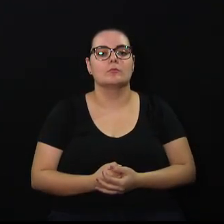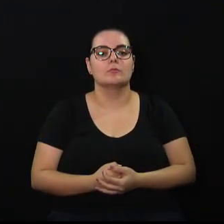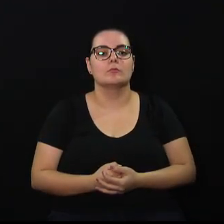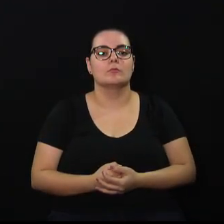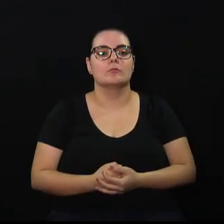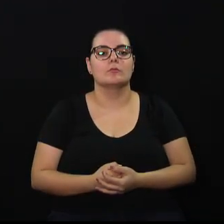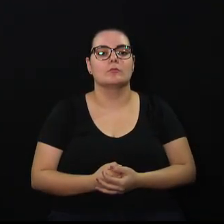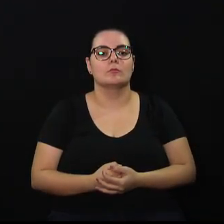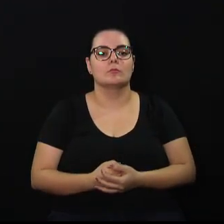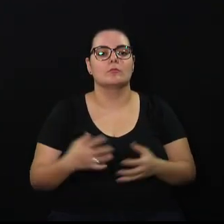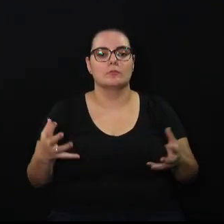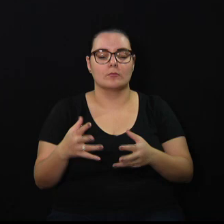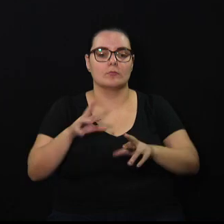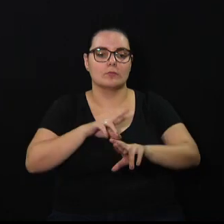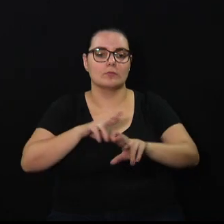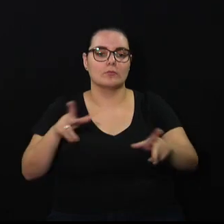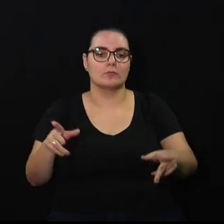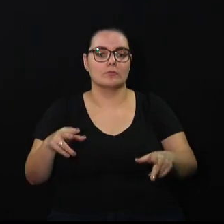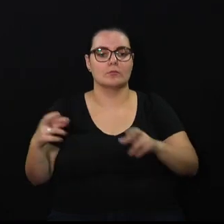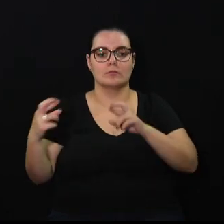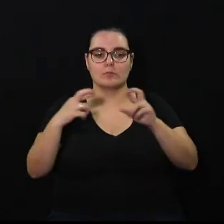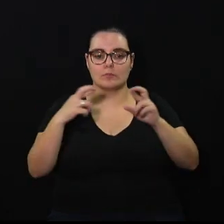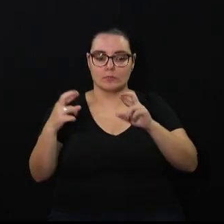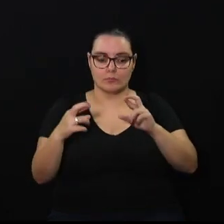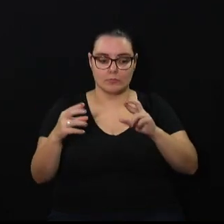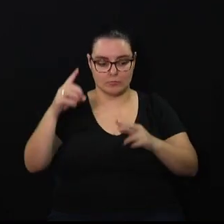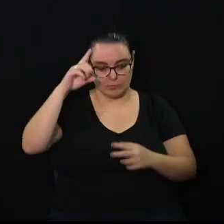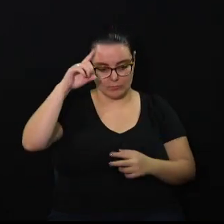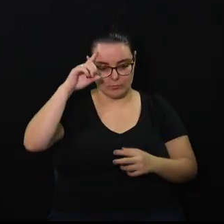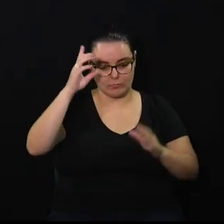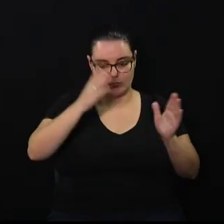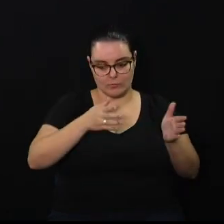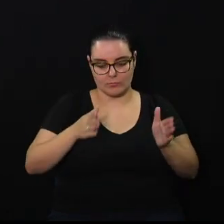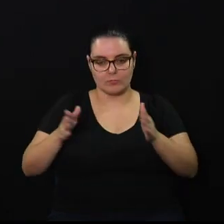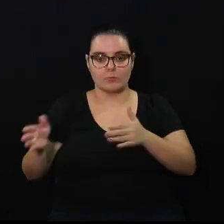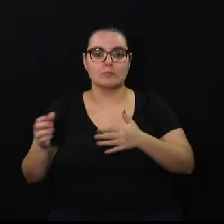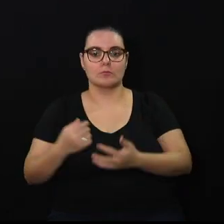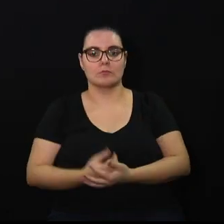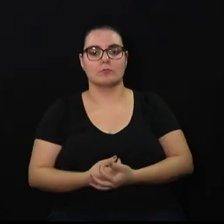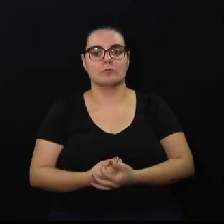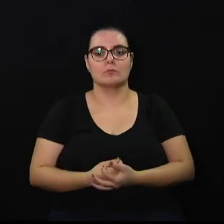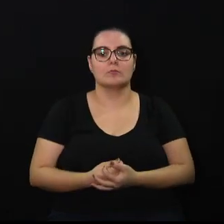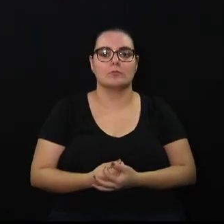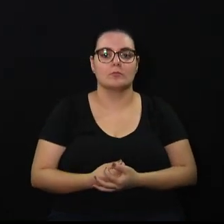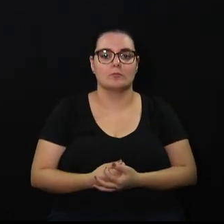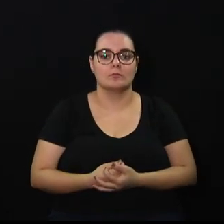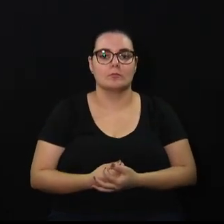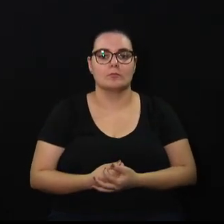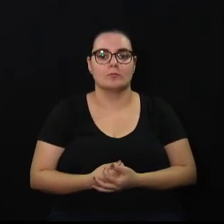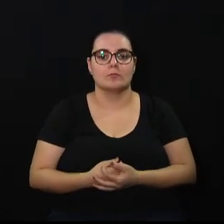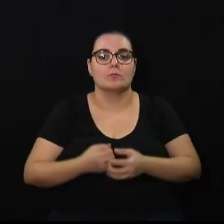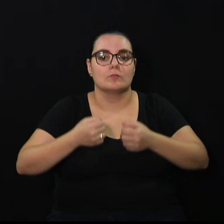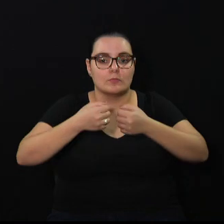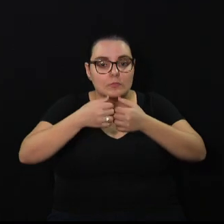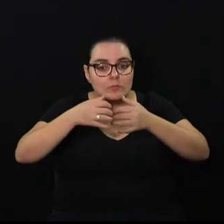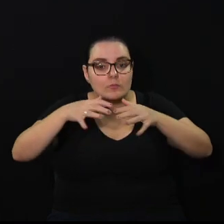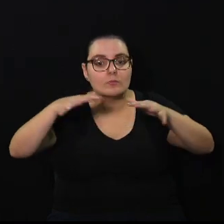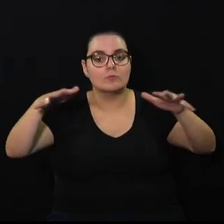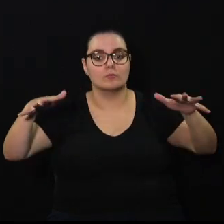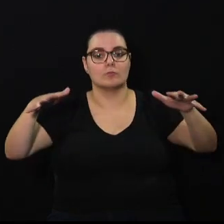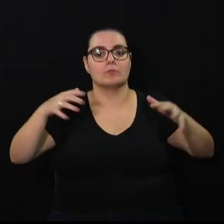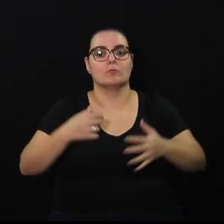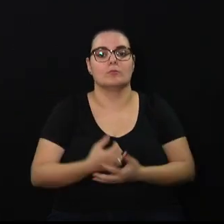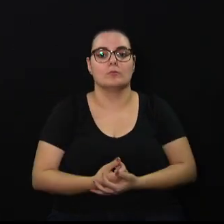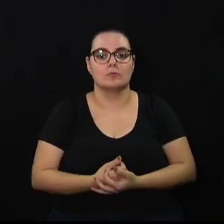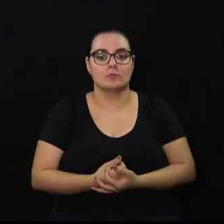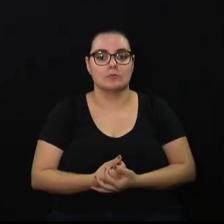diferencial análise de tarefas então a gente pega tarefas que tem é um ampla uma ampla 11